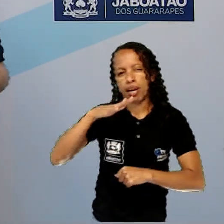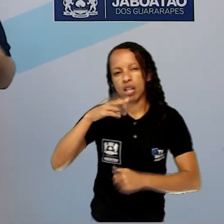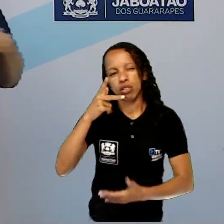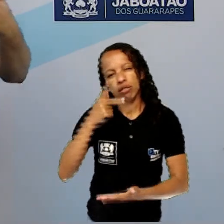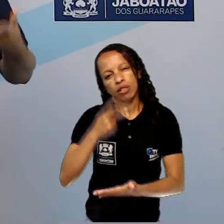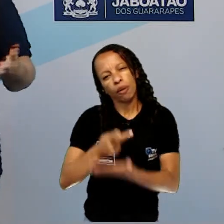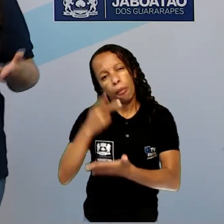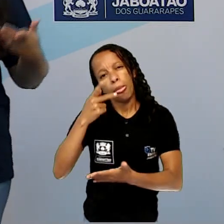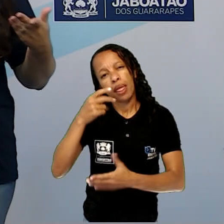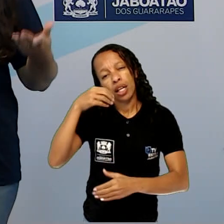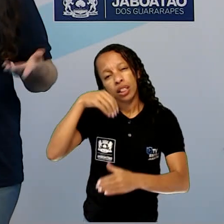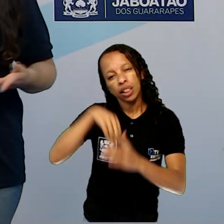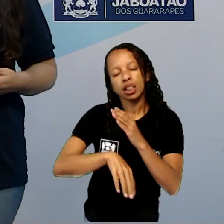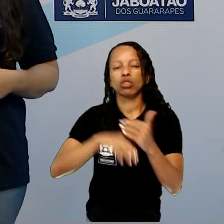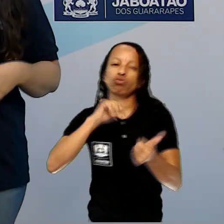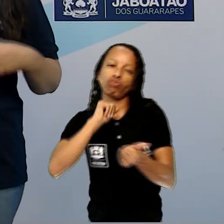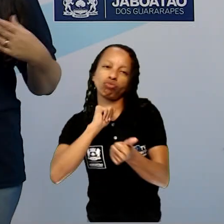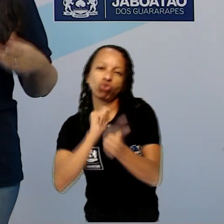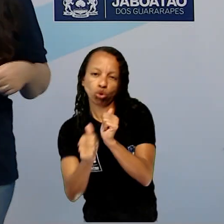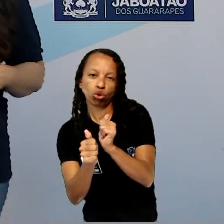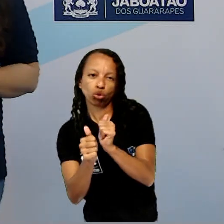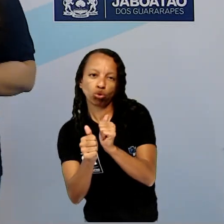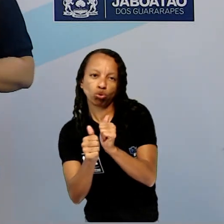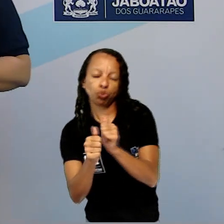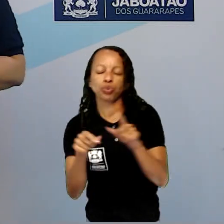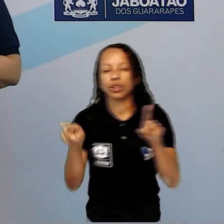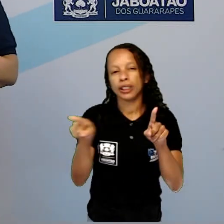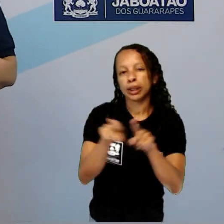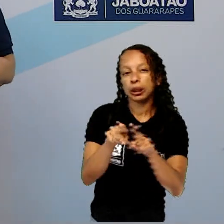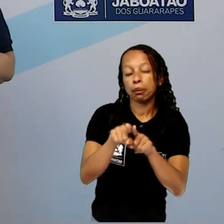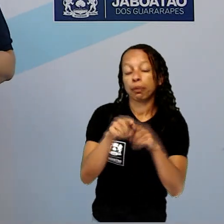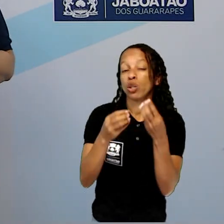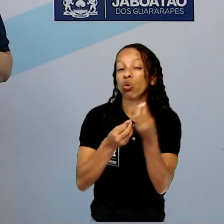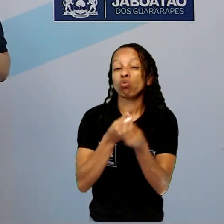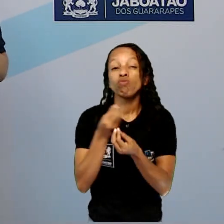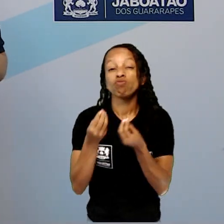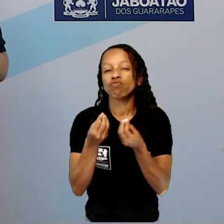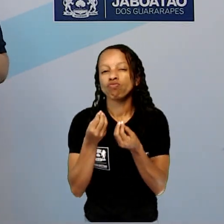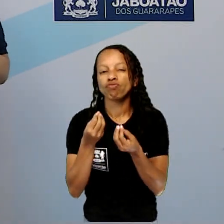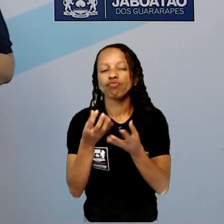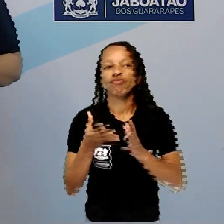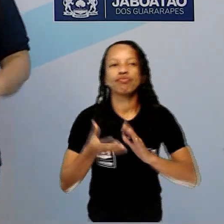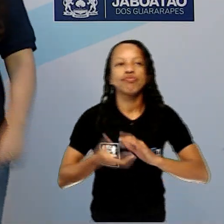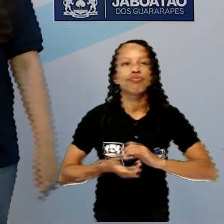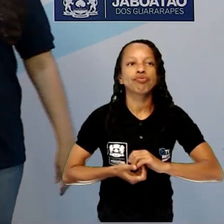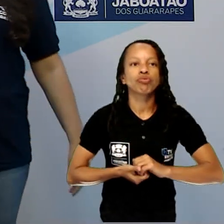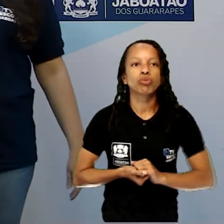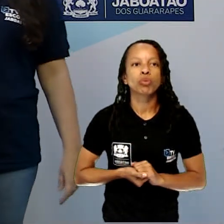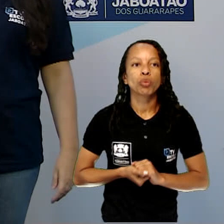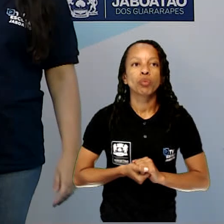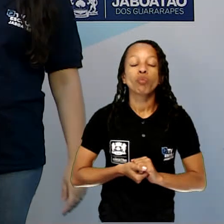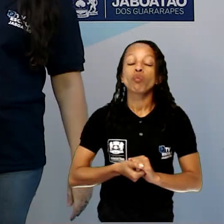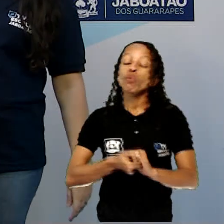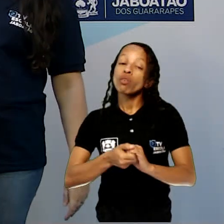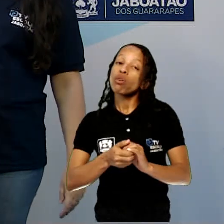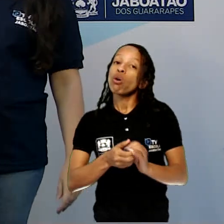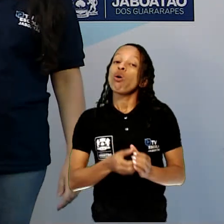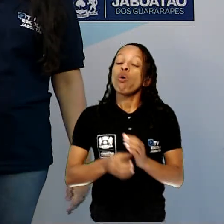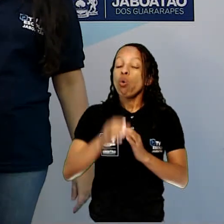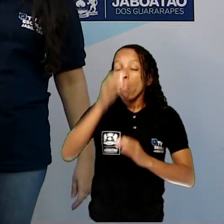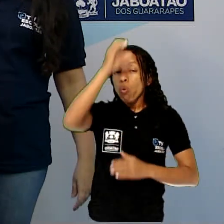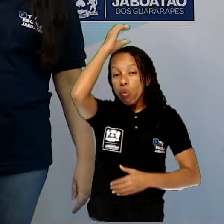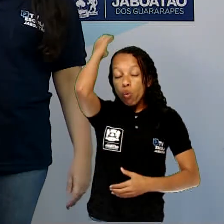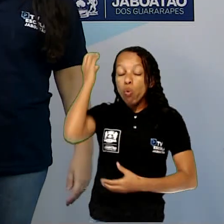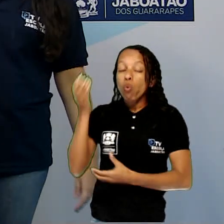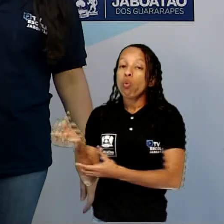jogos, durante o jogo e também como proceder. O Corpo de Bombeiros define os primeiros socorros